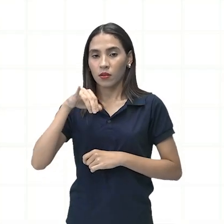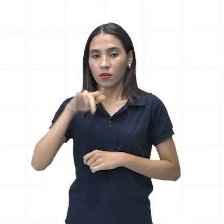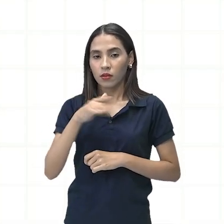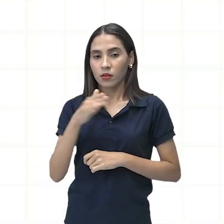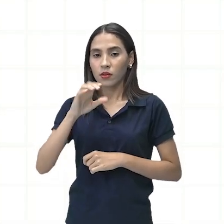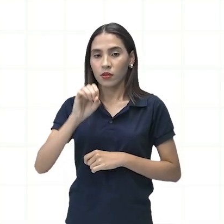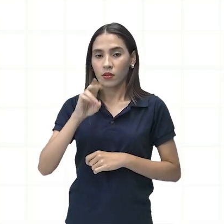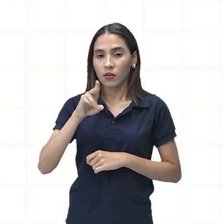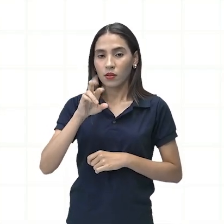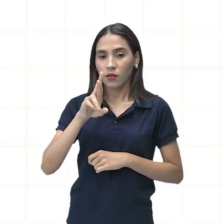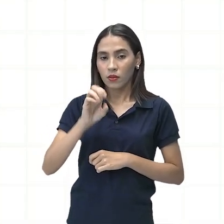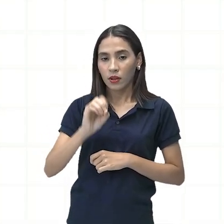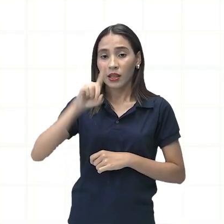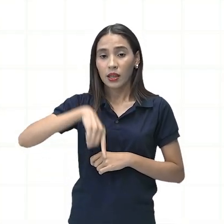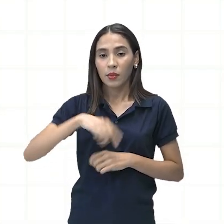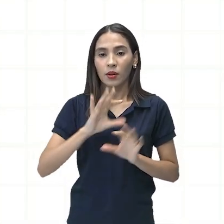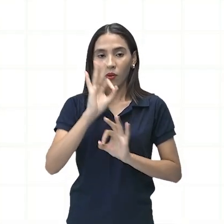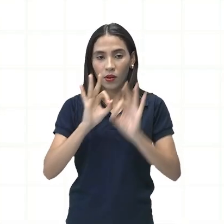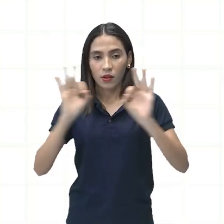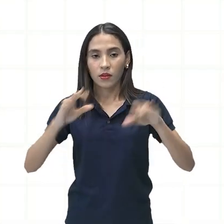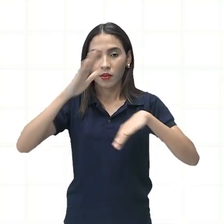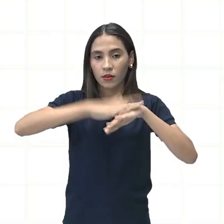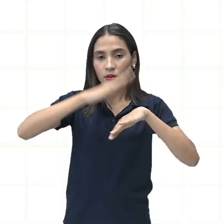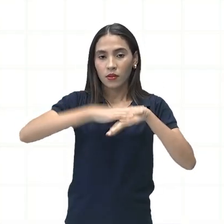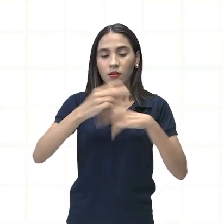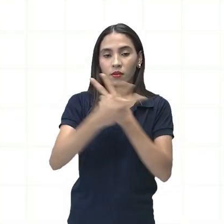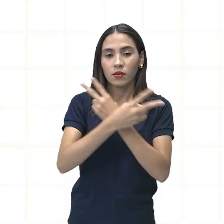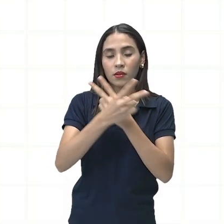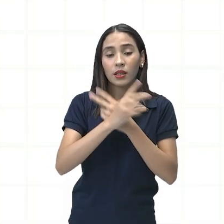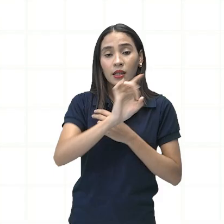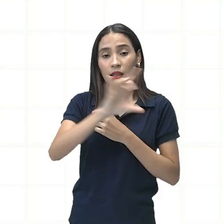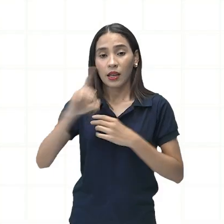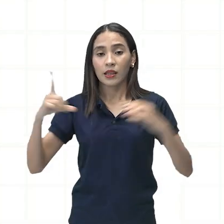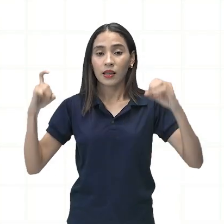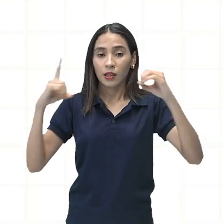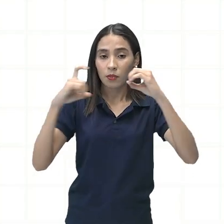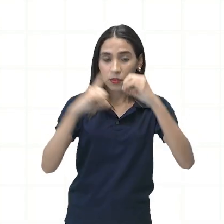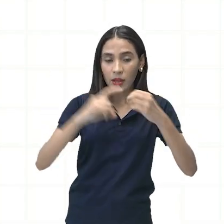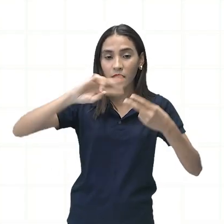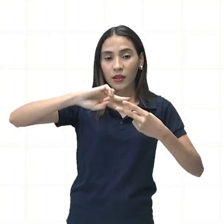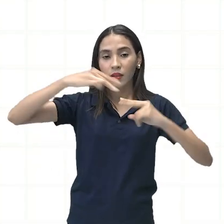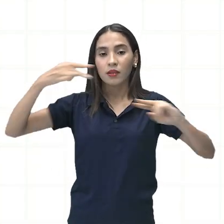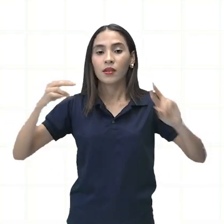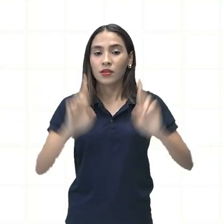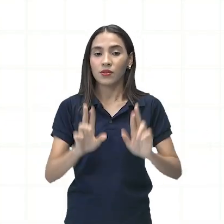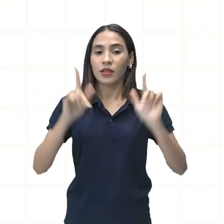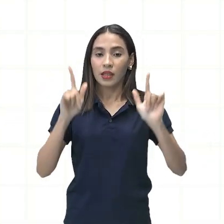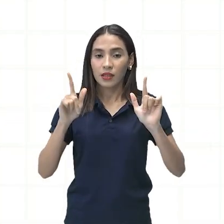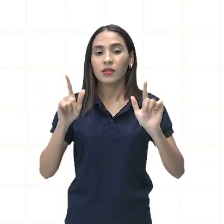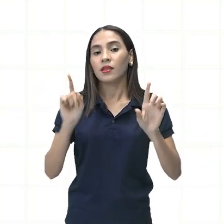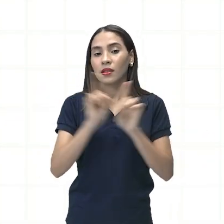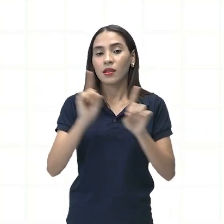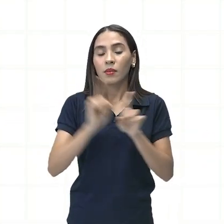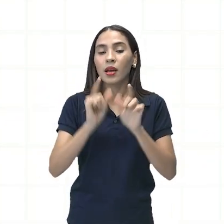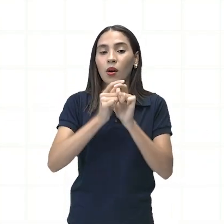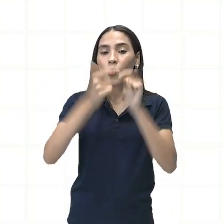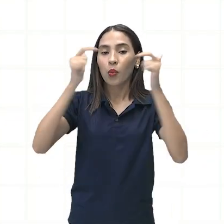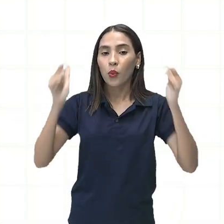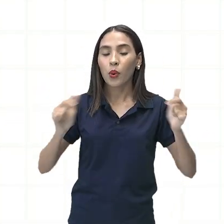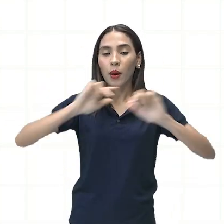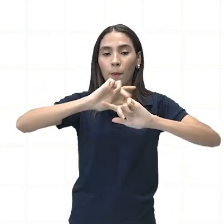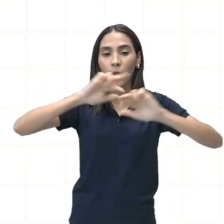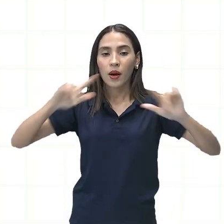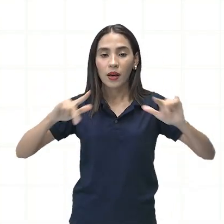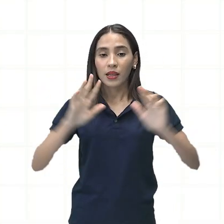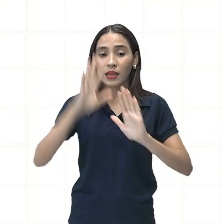independente dos cromossomos, eles vão garantir que cada gameta seja geneticamente diferente dos outros, aumentando a